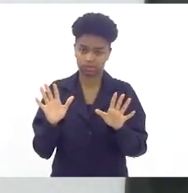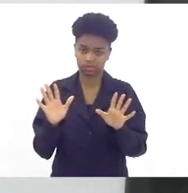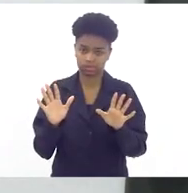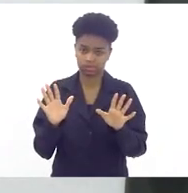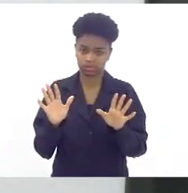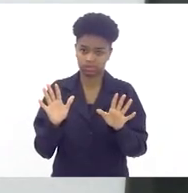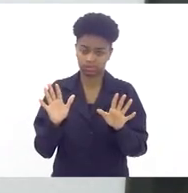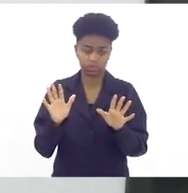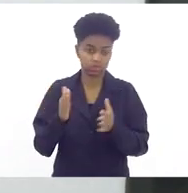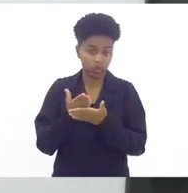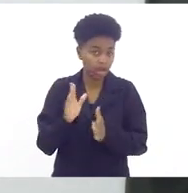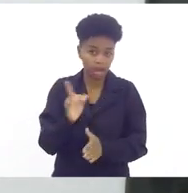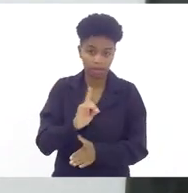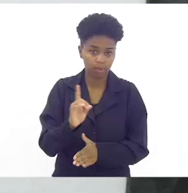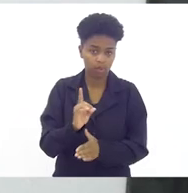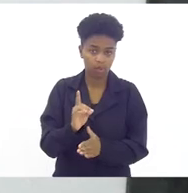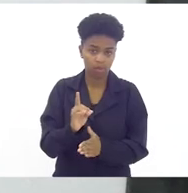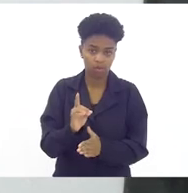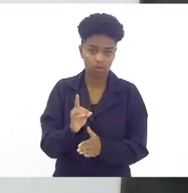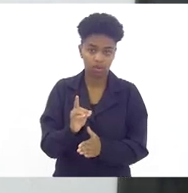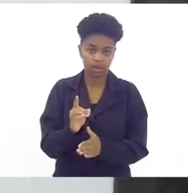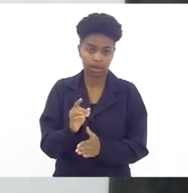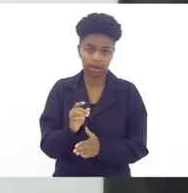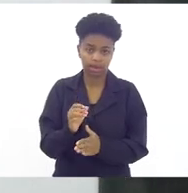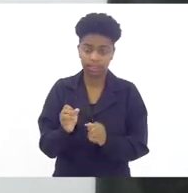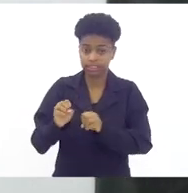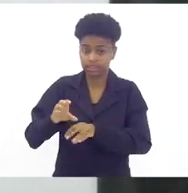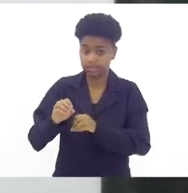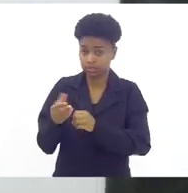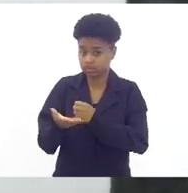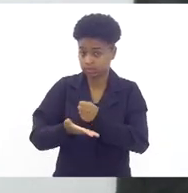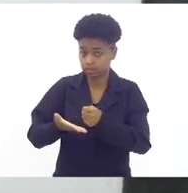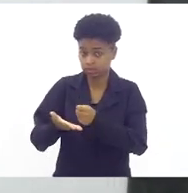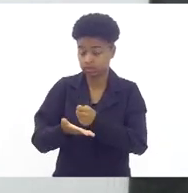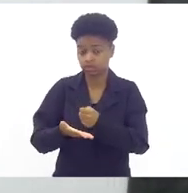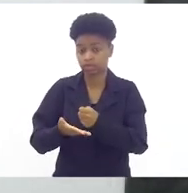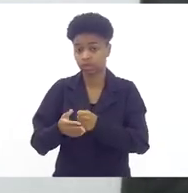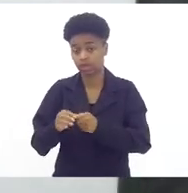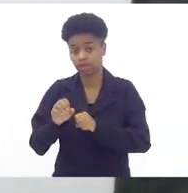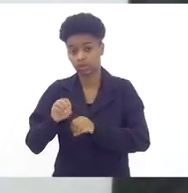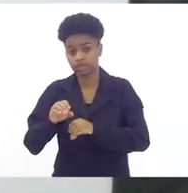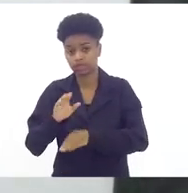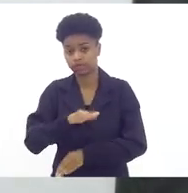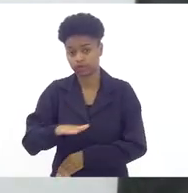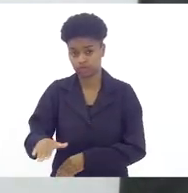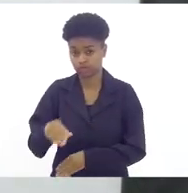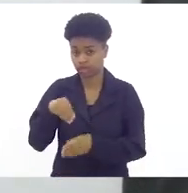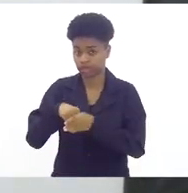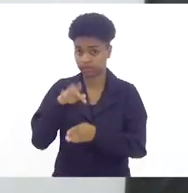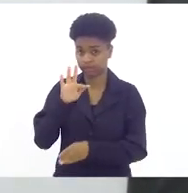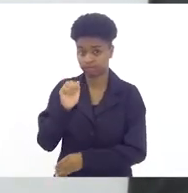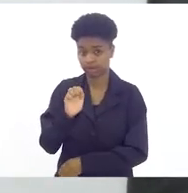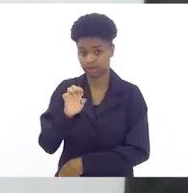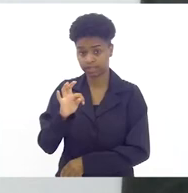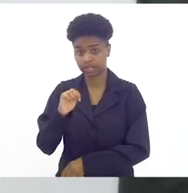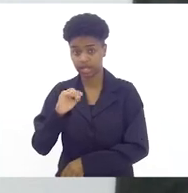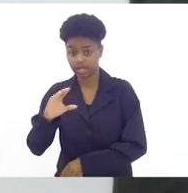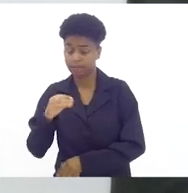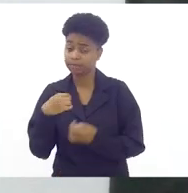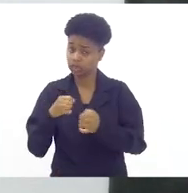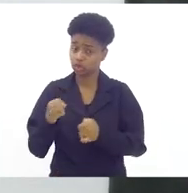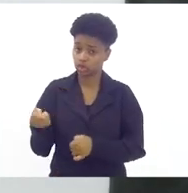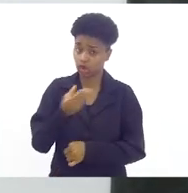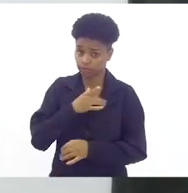encerrou a oferta de Ensino Fundamental de educação infantil no âmbito da Faetec a gente aprova uma nova lei